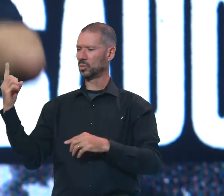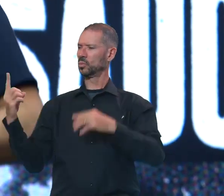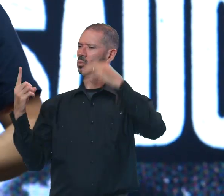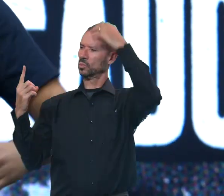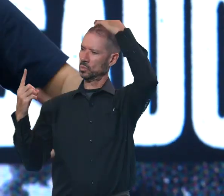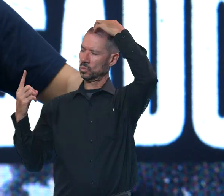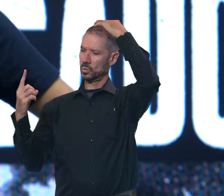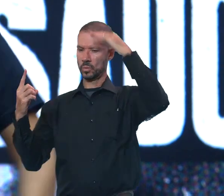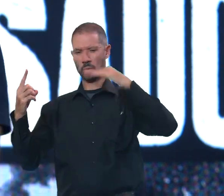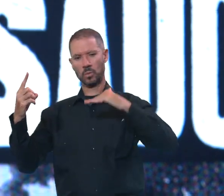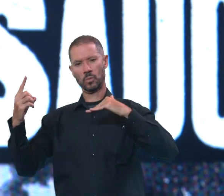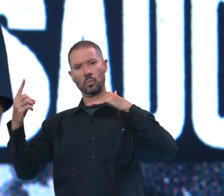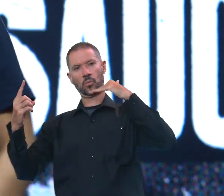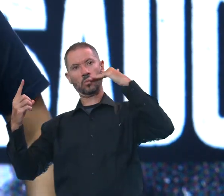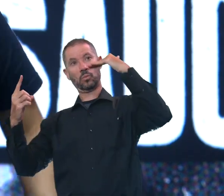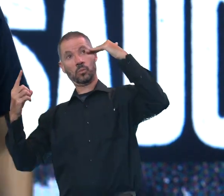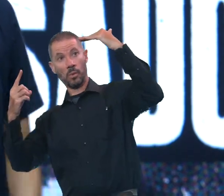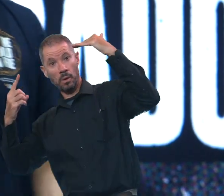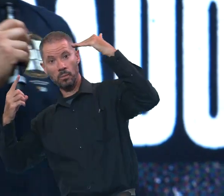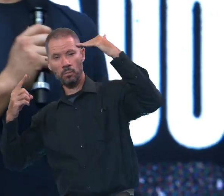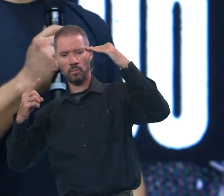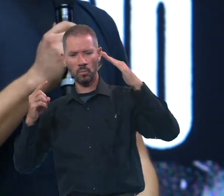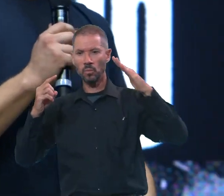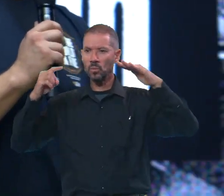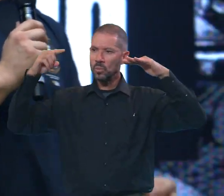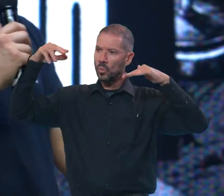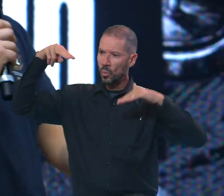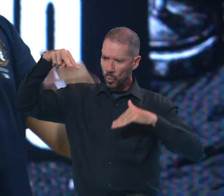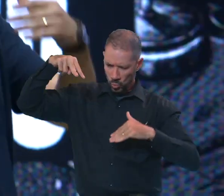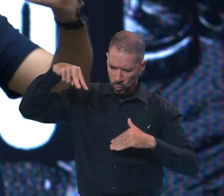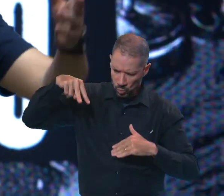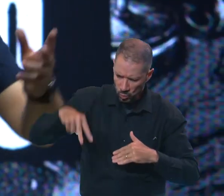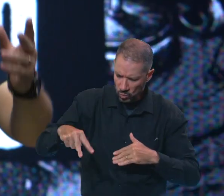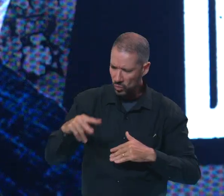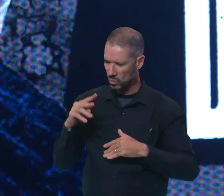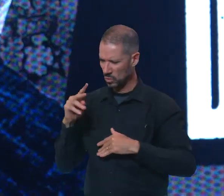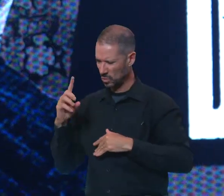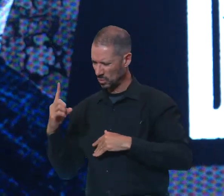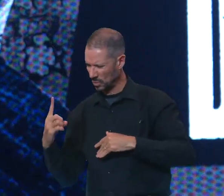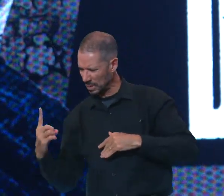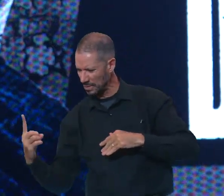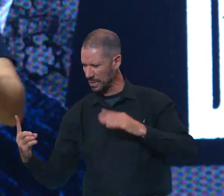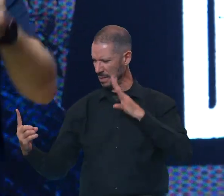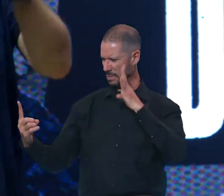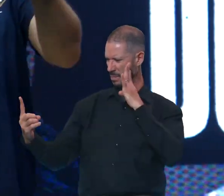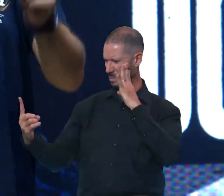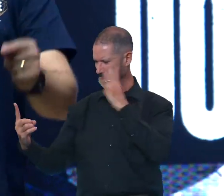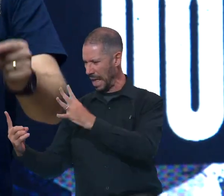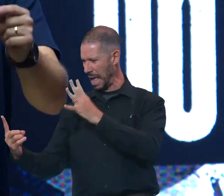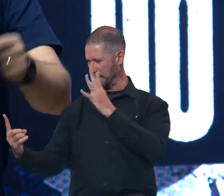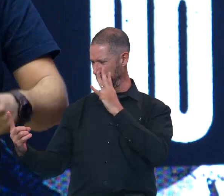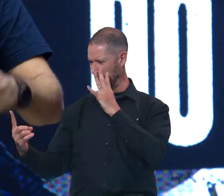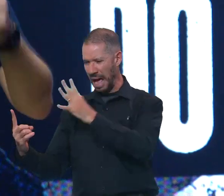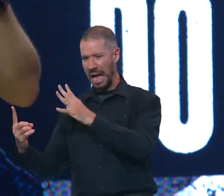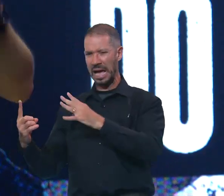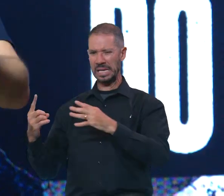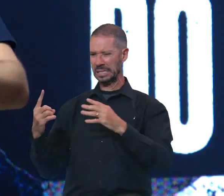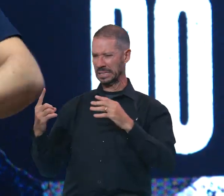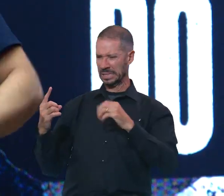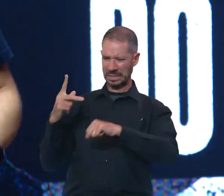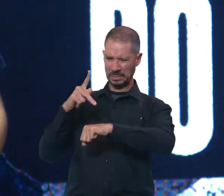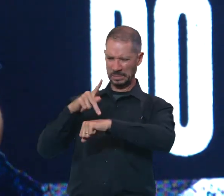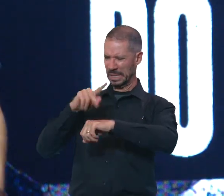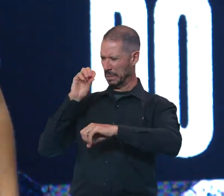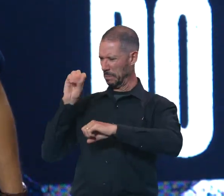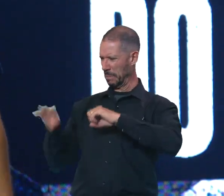parte mais elevada, onde eles caminham por um vale abaixo, ele começa a insultar o rei, trazer palavras muito pesadas, jogando